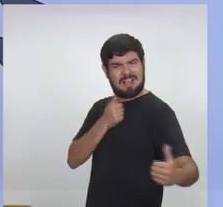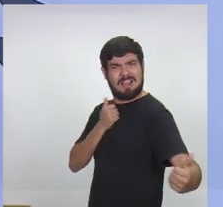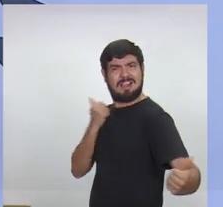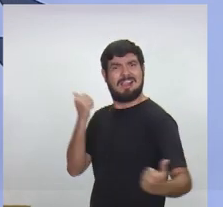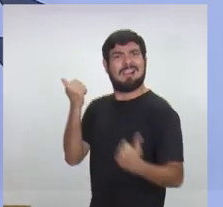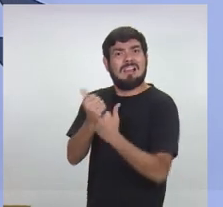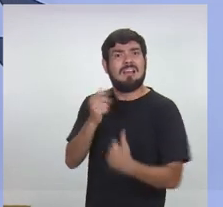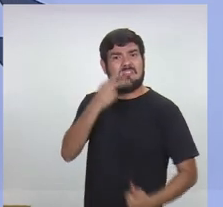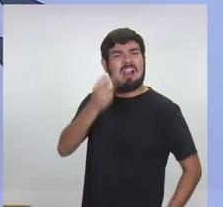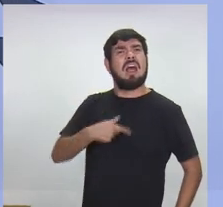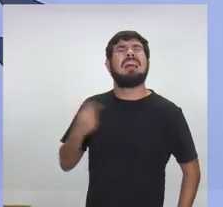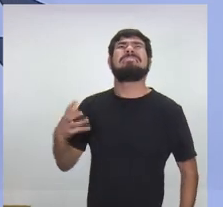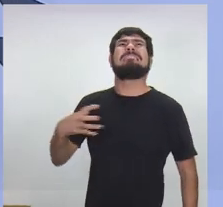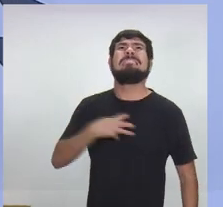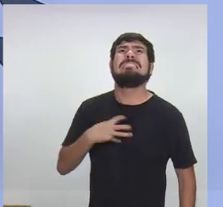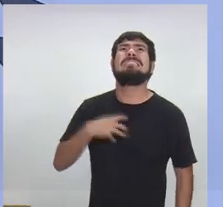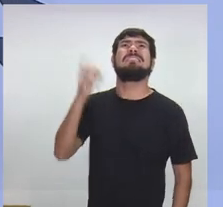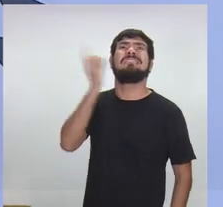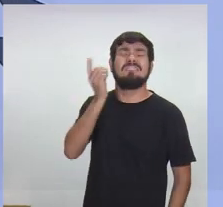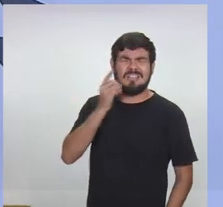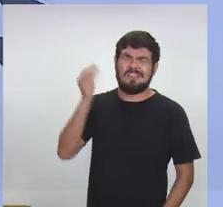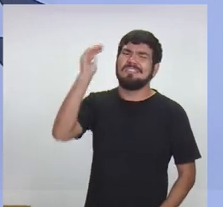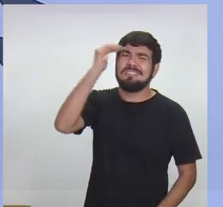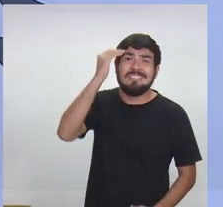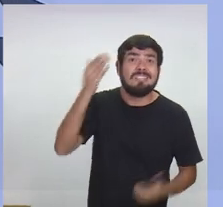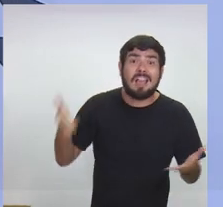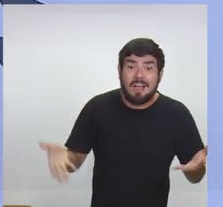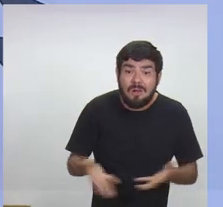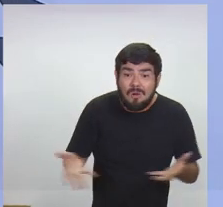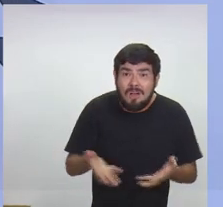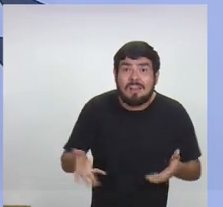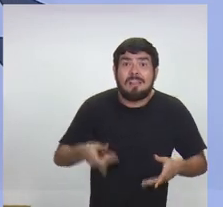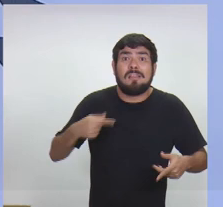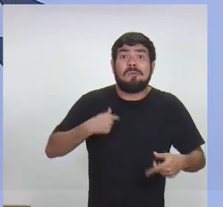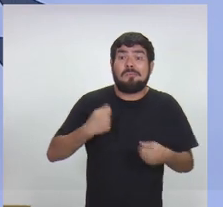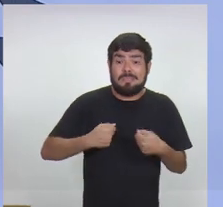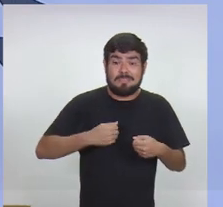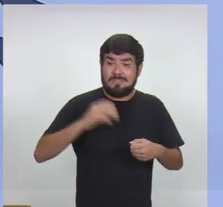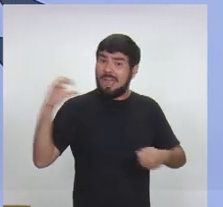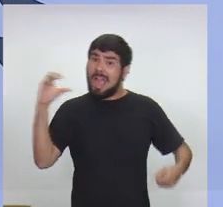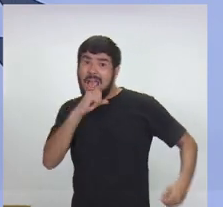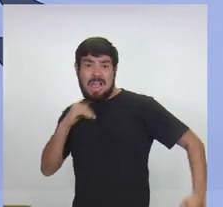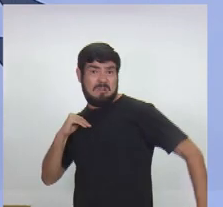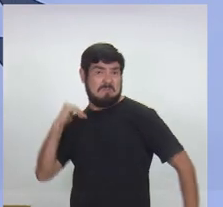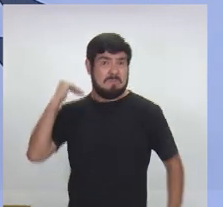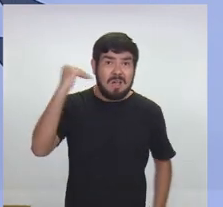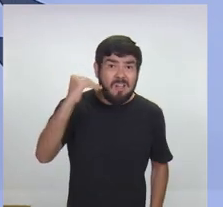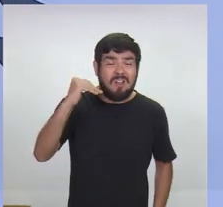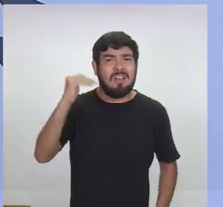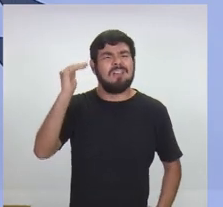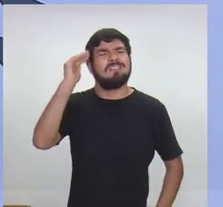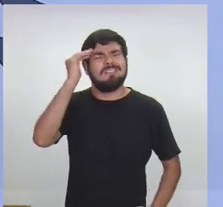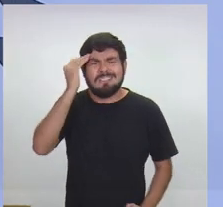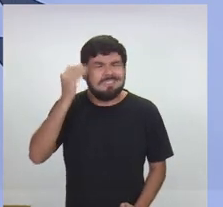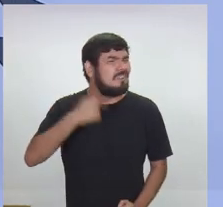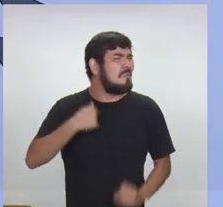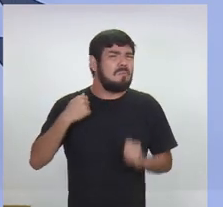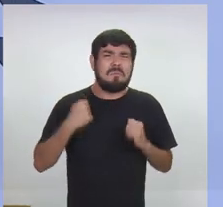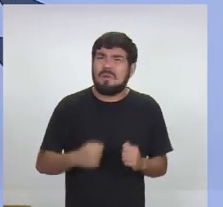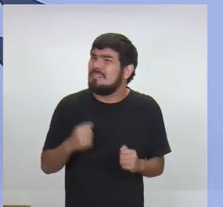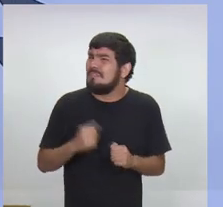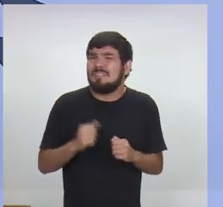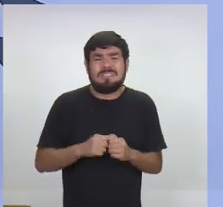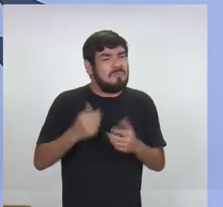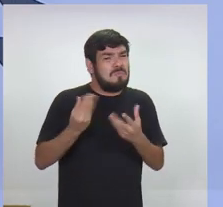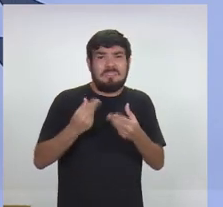no dia a dia eu entendi que agora eu preciso dar um passo maior eu entendi que eu posso fazer muito